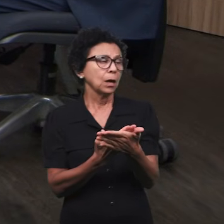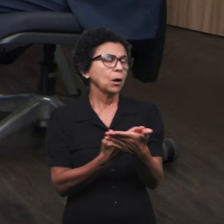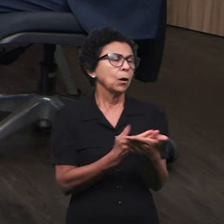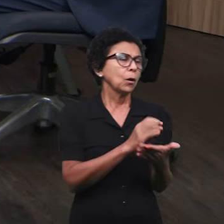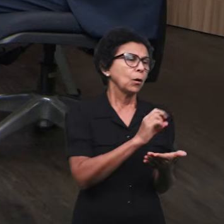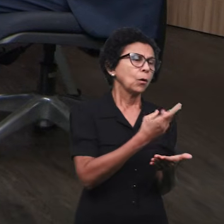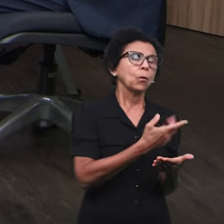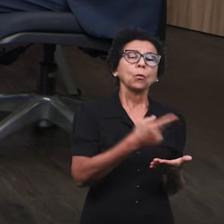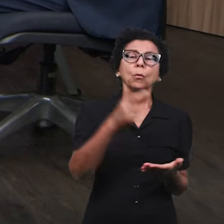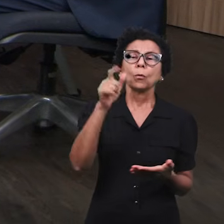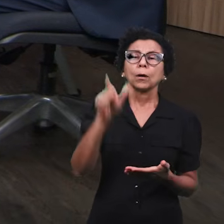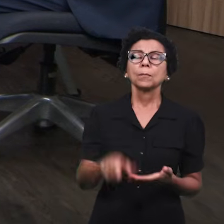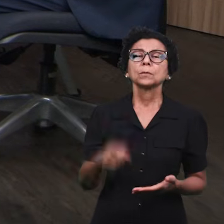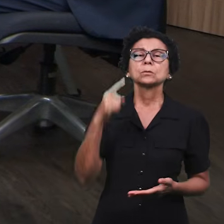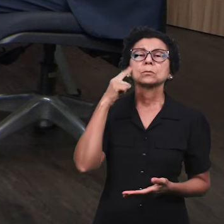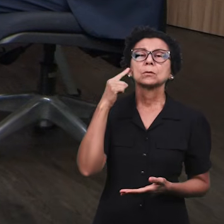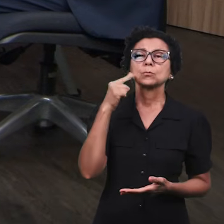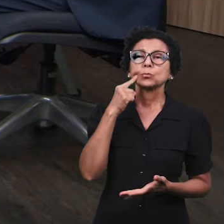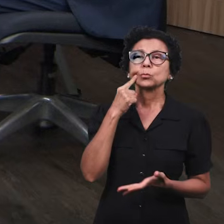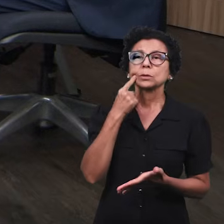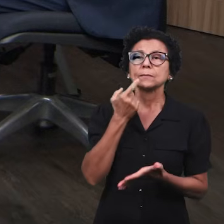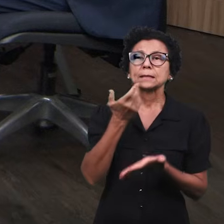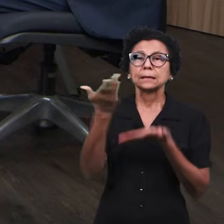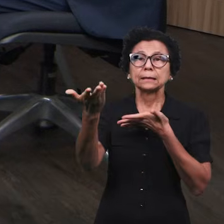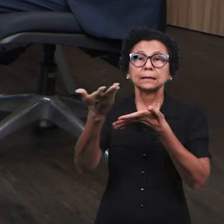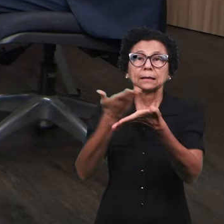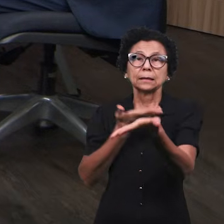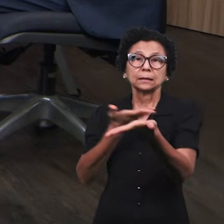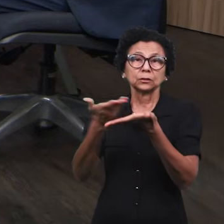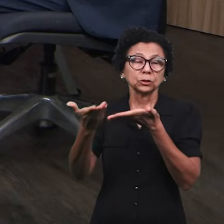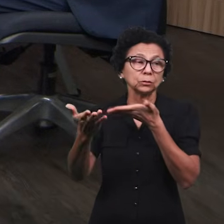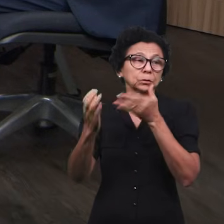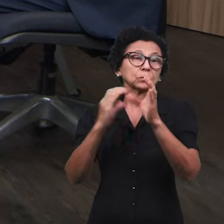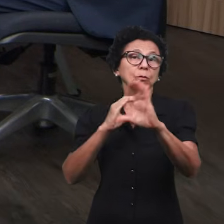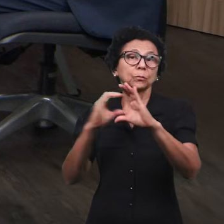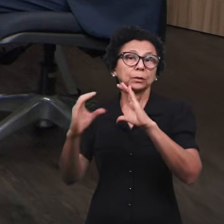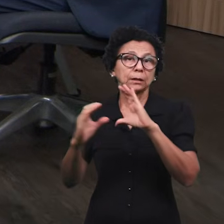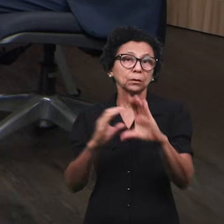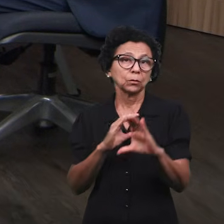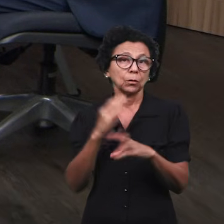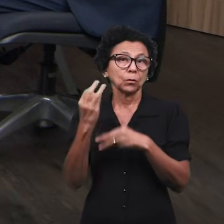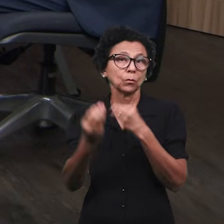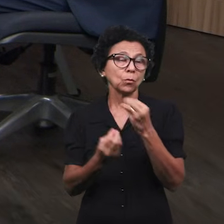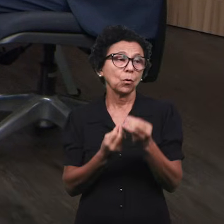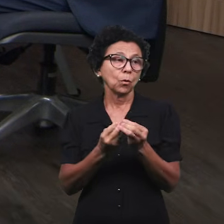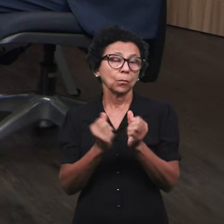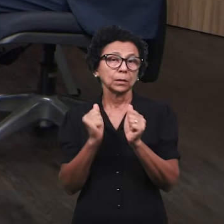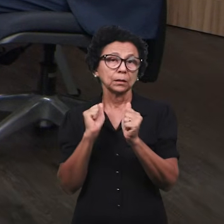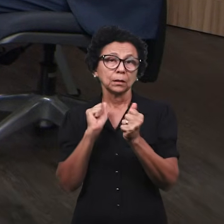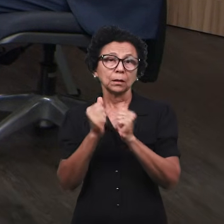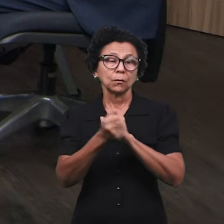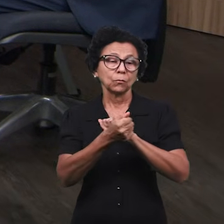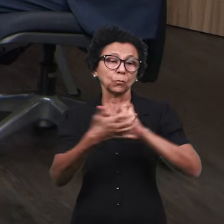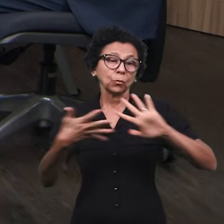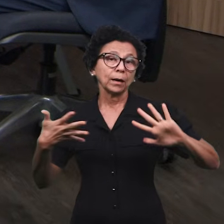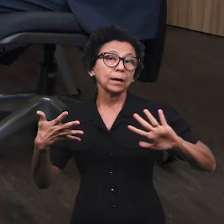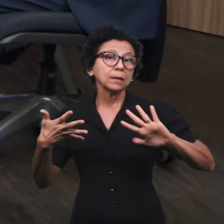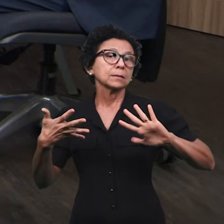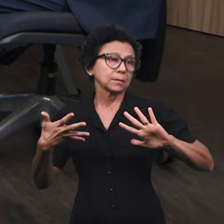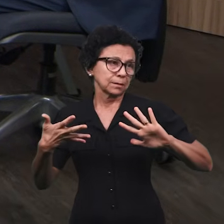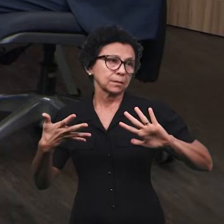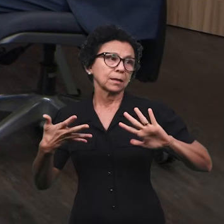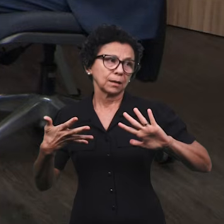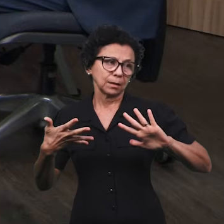propriamente dito? Como é que você construiu essa capacidade, eu vou usar a expressão fluência, Sim. né, Uhum. em